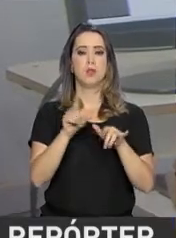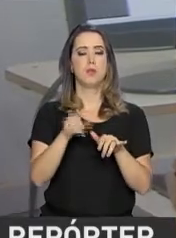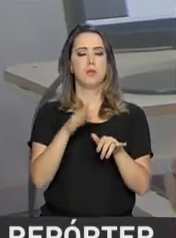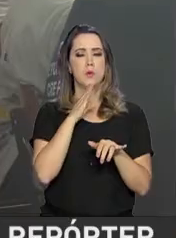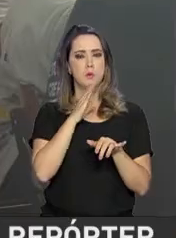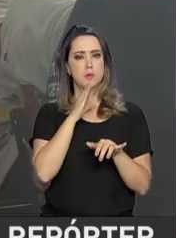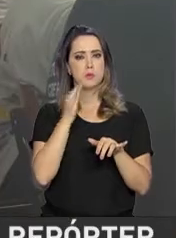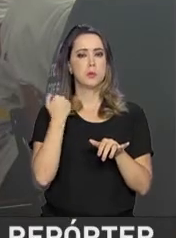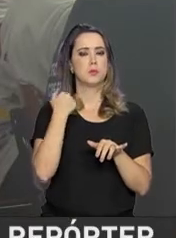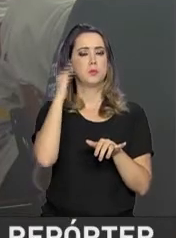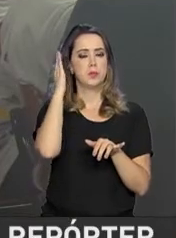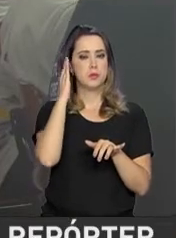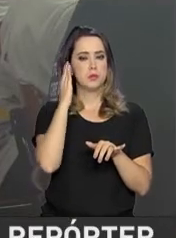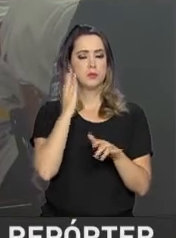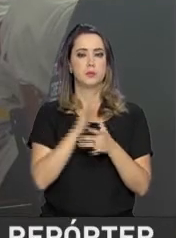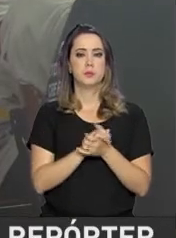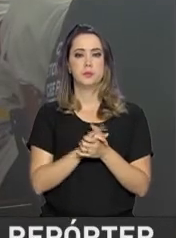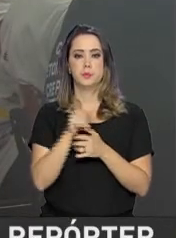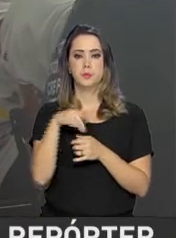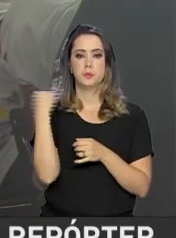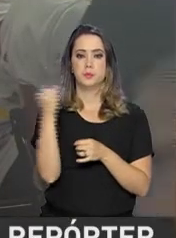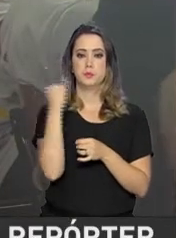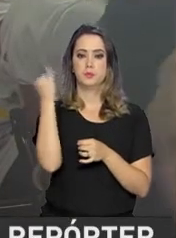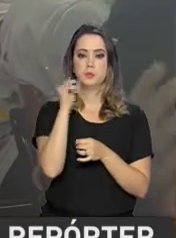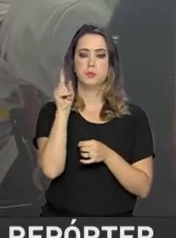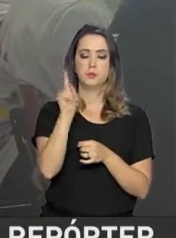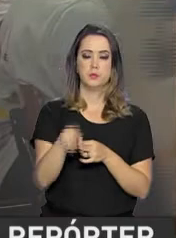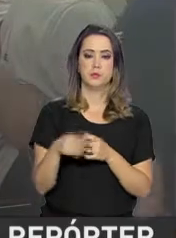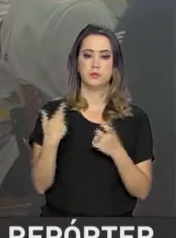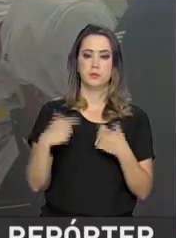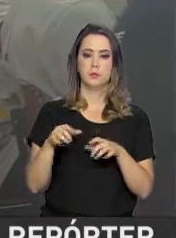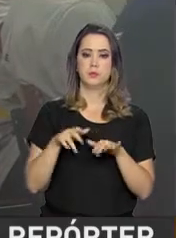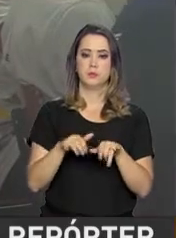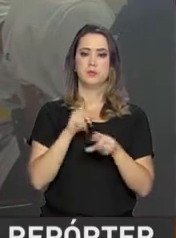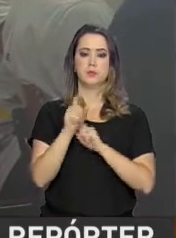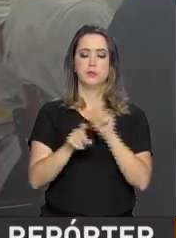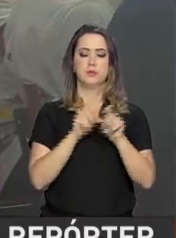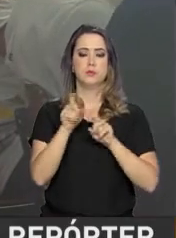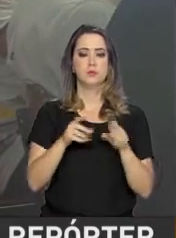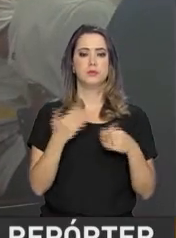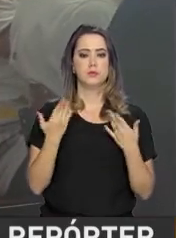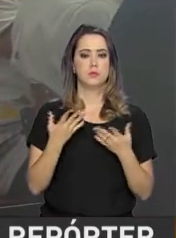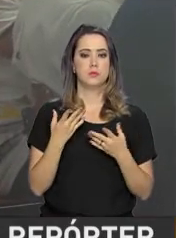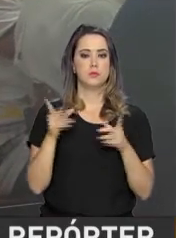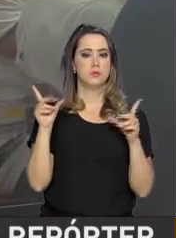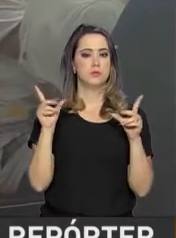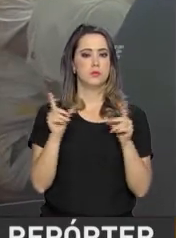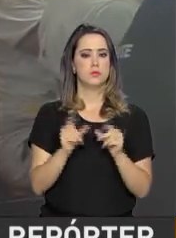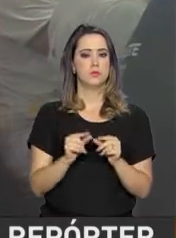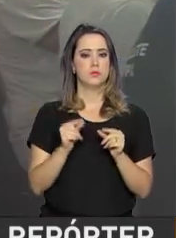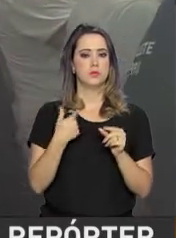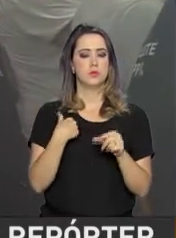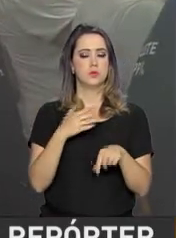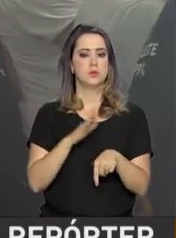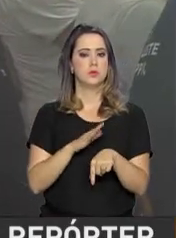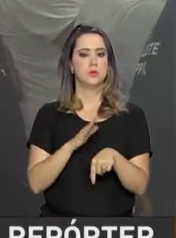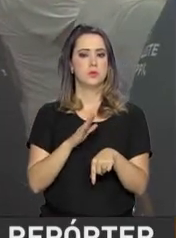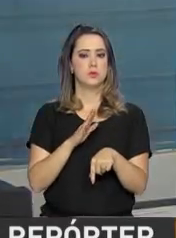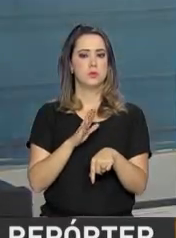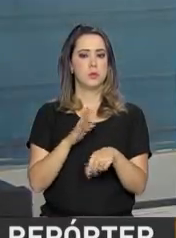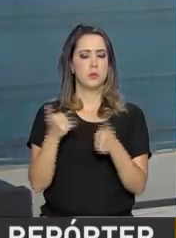conhecimento eu acho importante é essa o laboratório de informática que acaba diminuindo a ponte entre o aluno o conhecimento